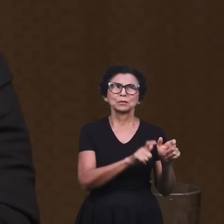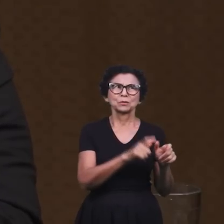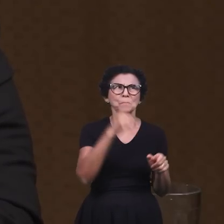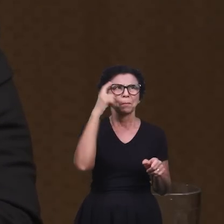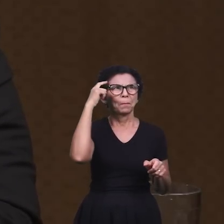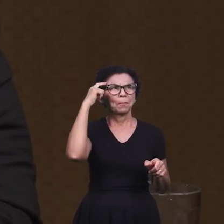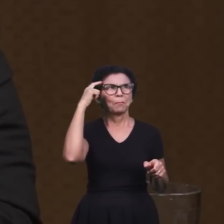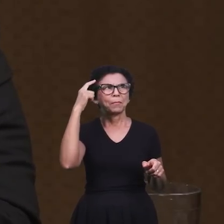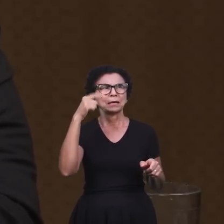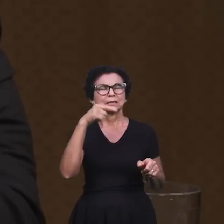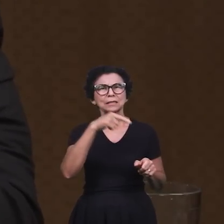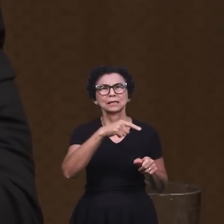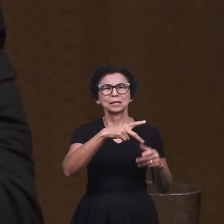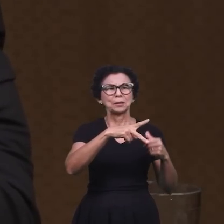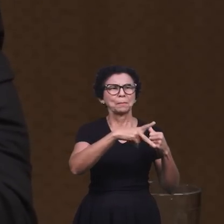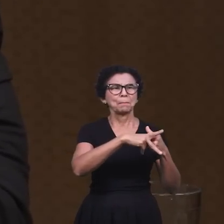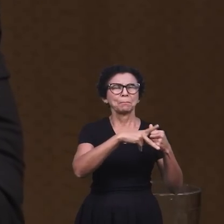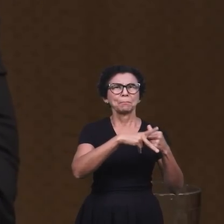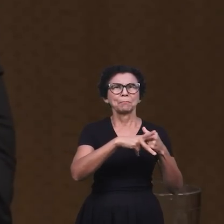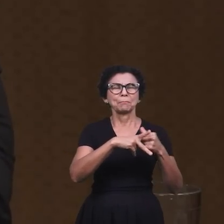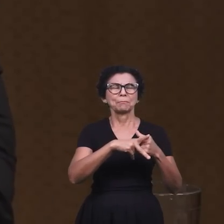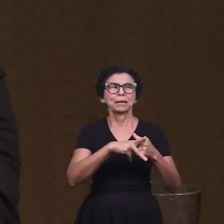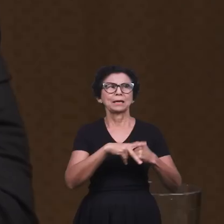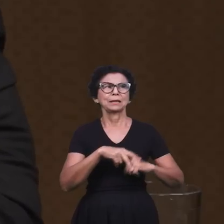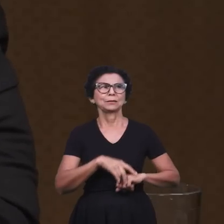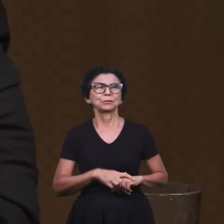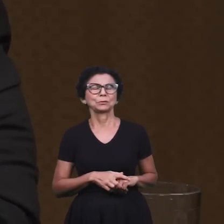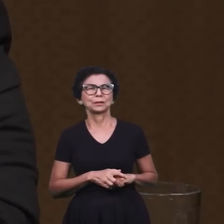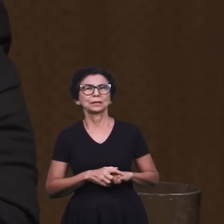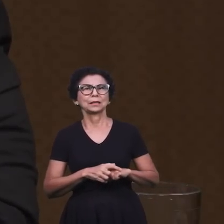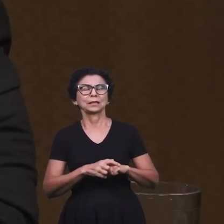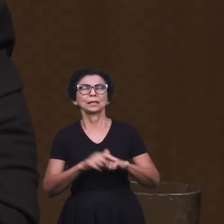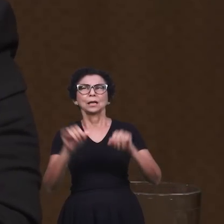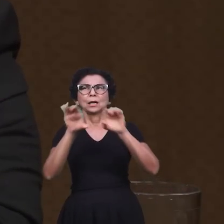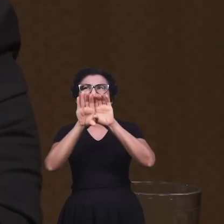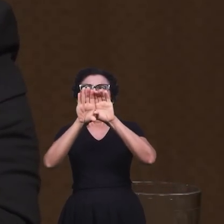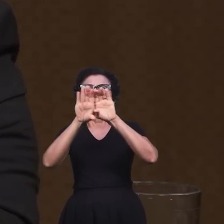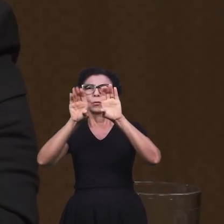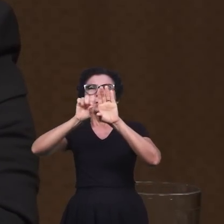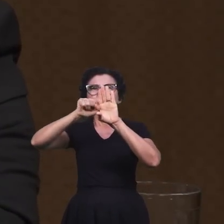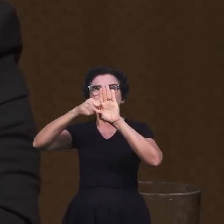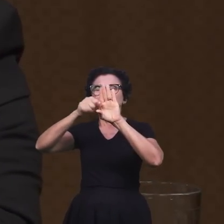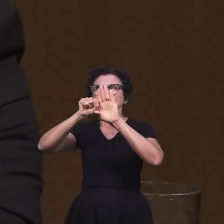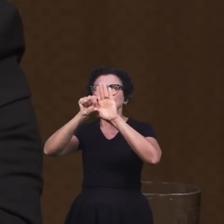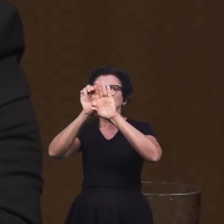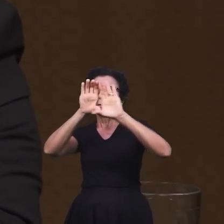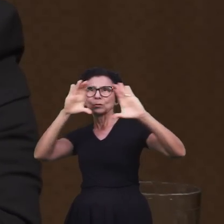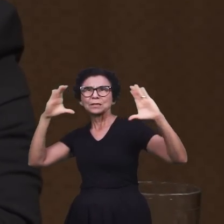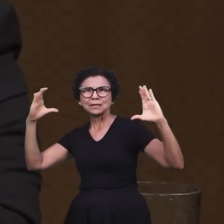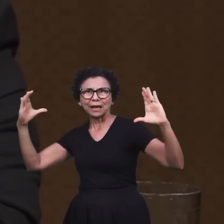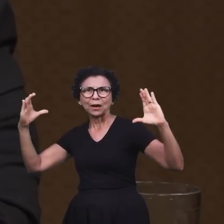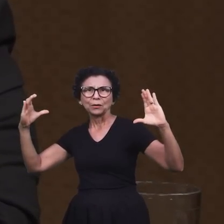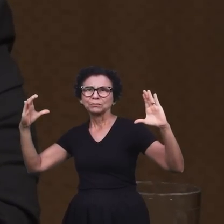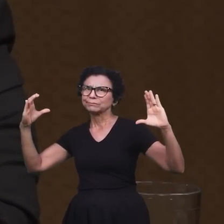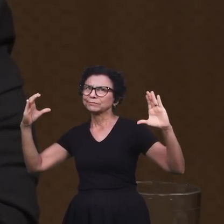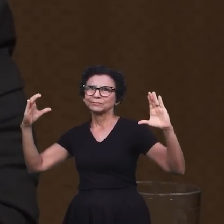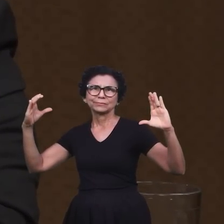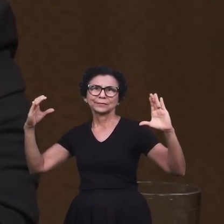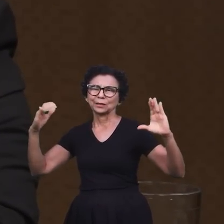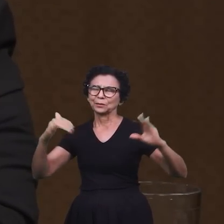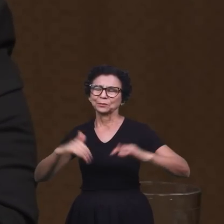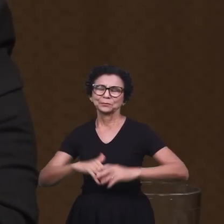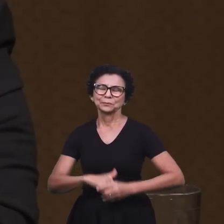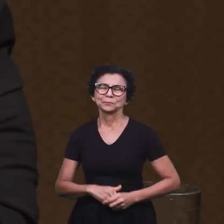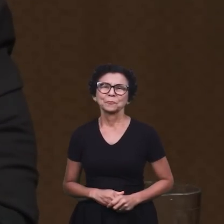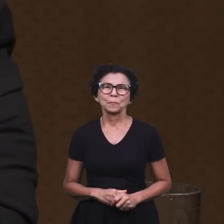né? Alguém que é o chaveiro do céu. Não se trata disso, são as mensagens, a revelação que Deus deu a Pedro,